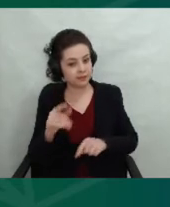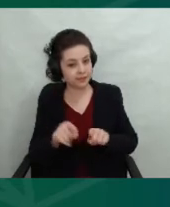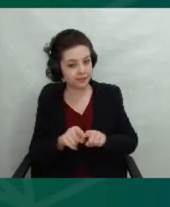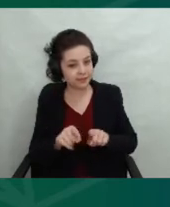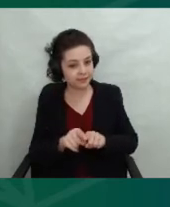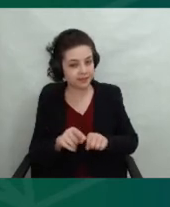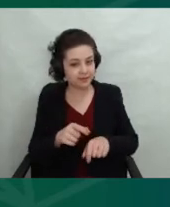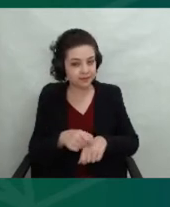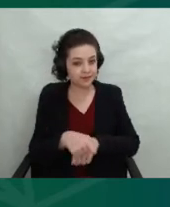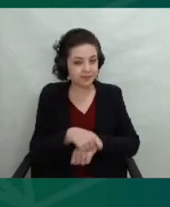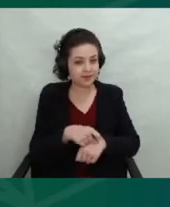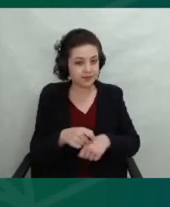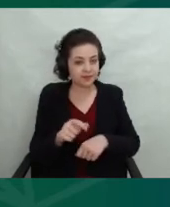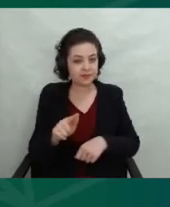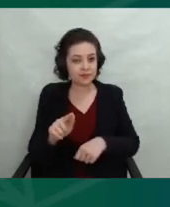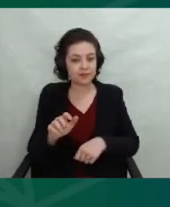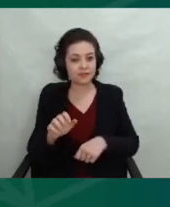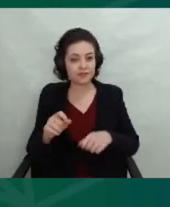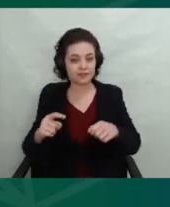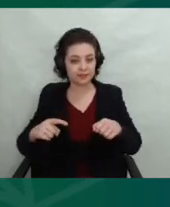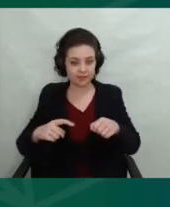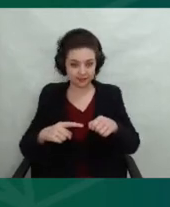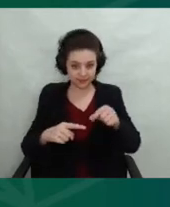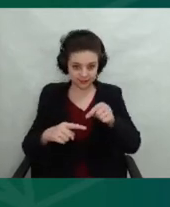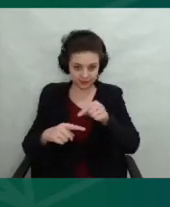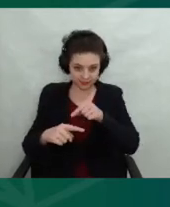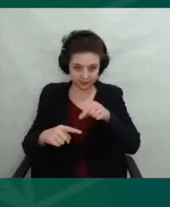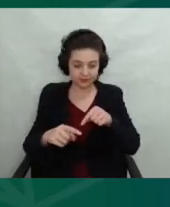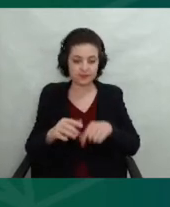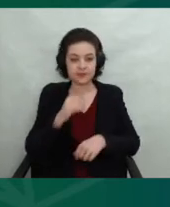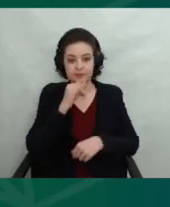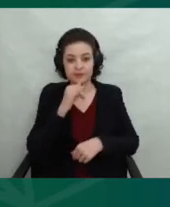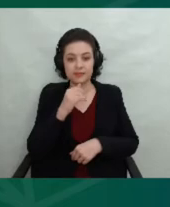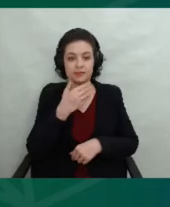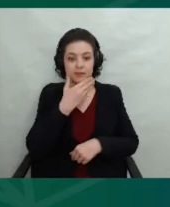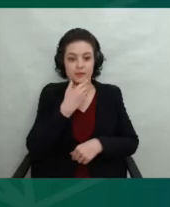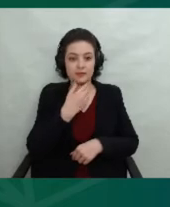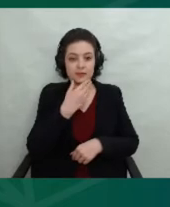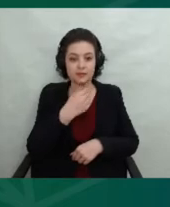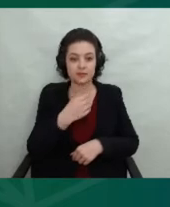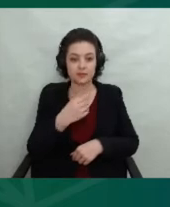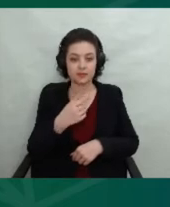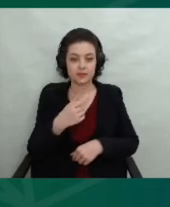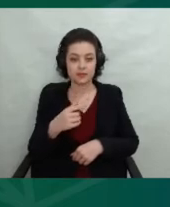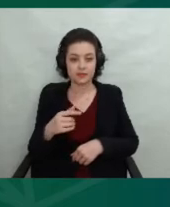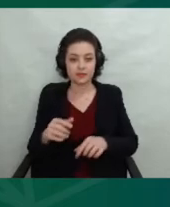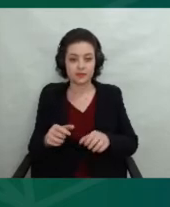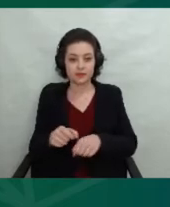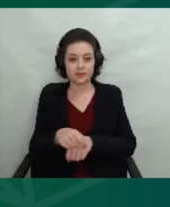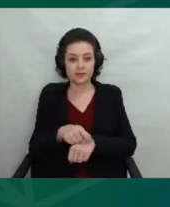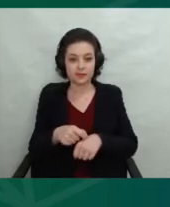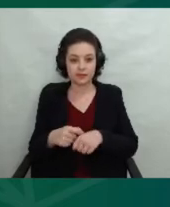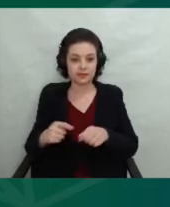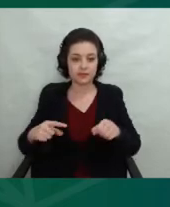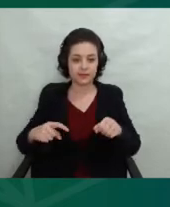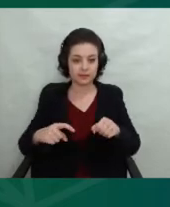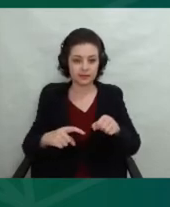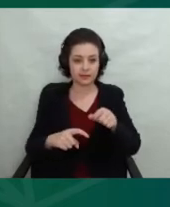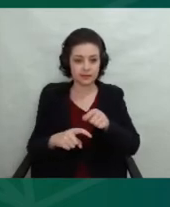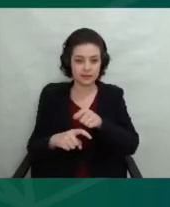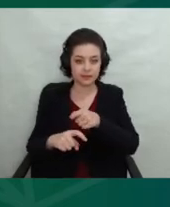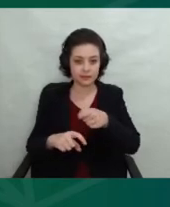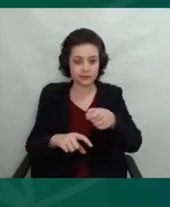germinativas, lembrando que no caso do homem, por exemplo, as células germinativas são bastante